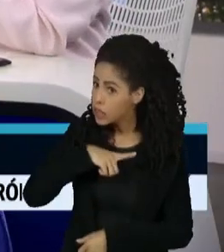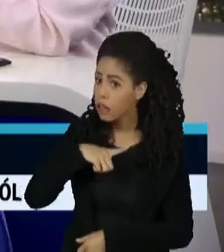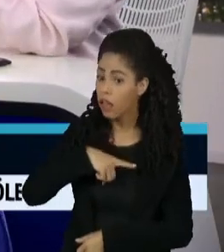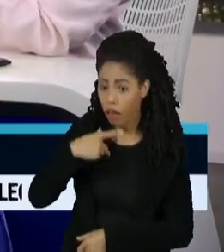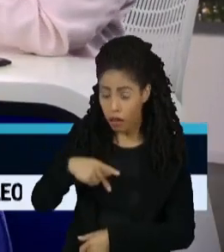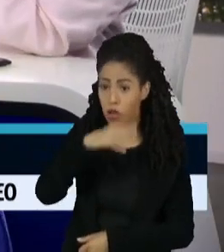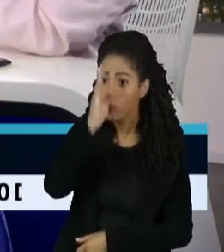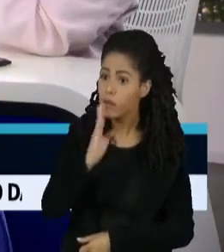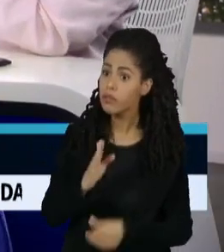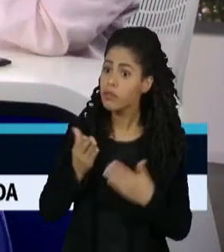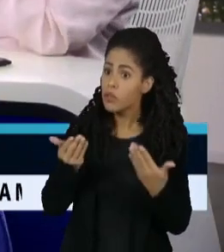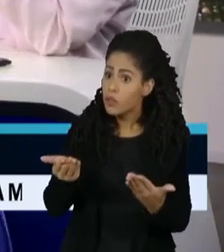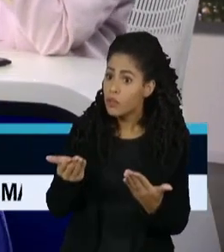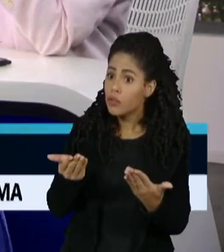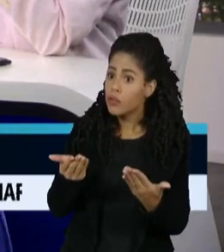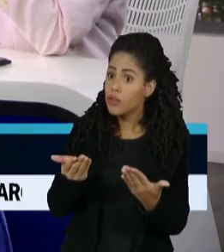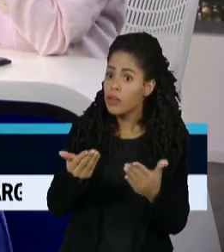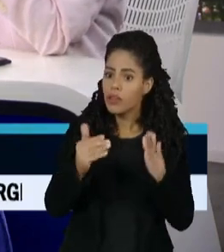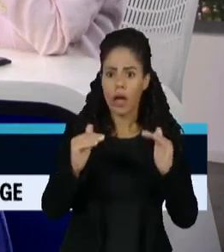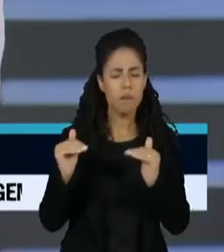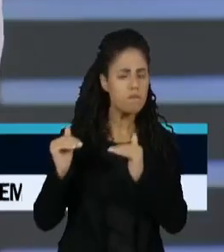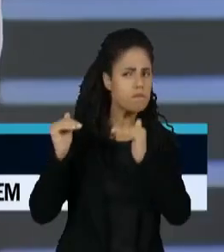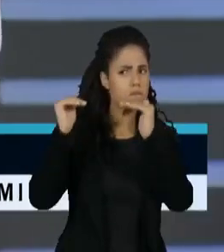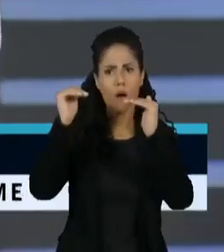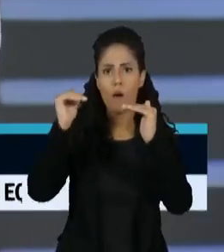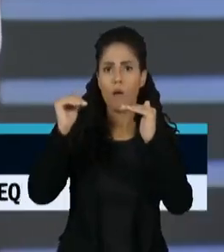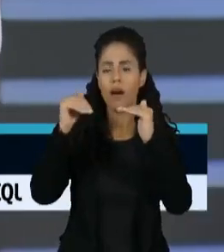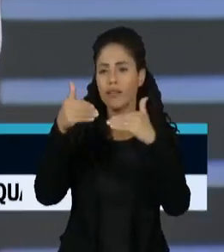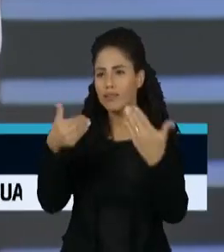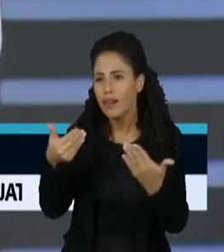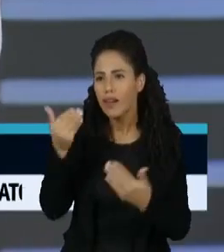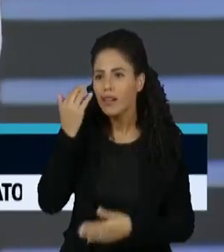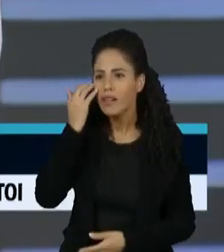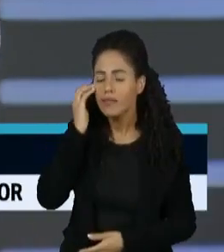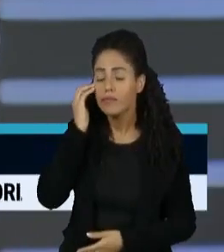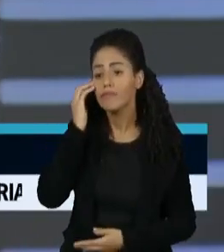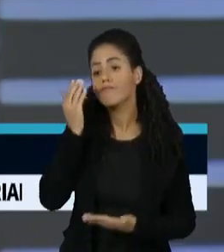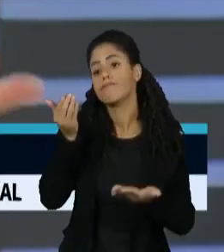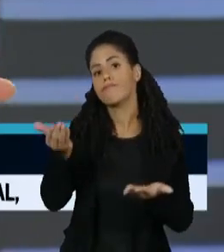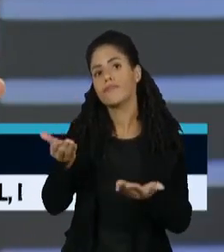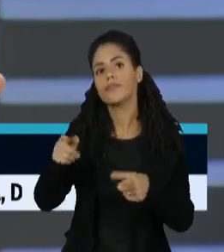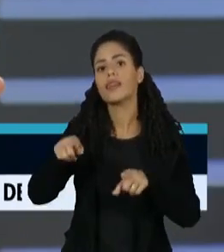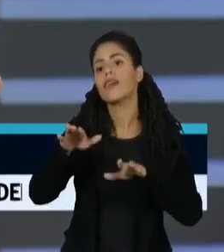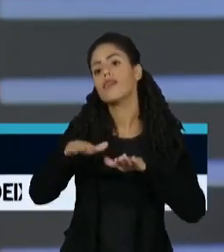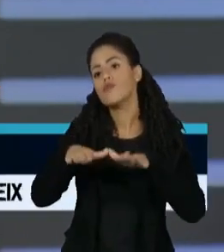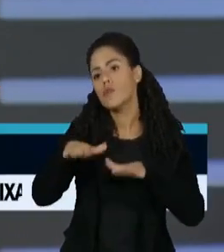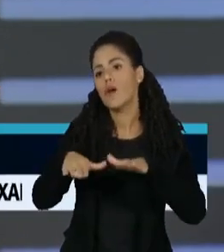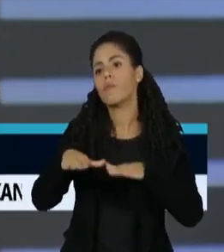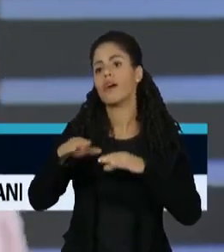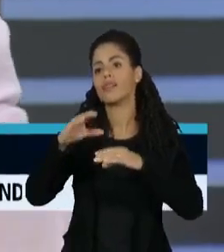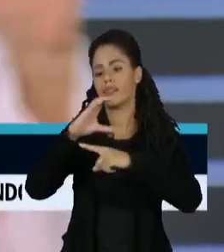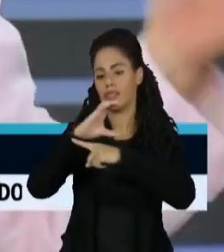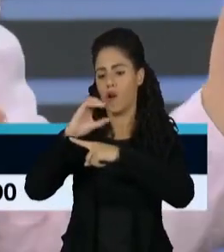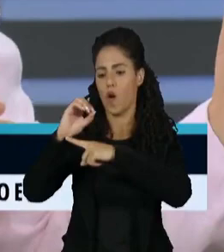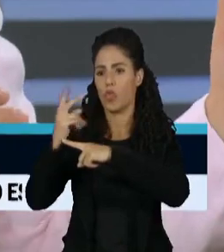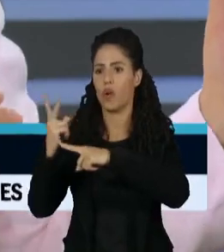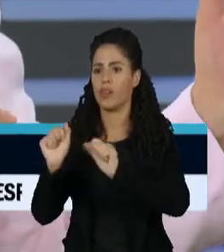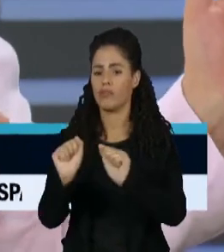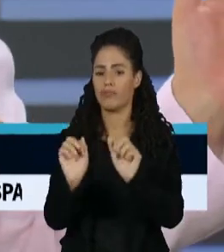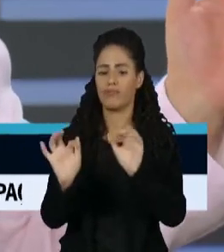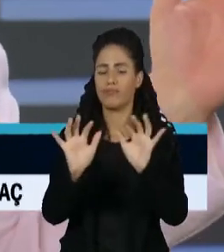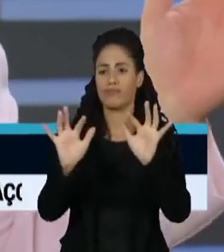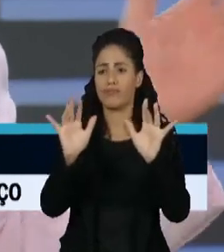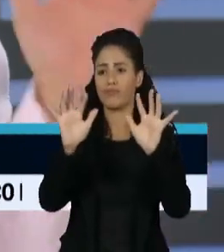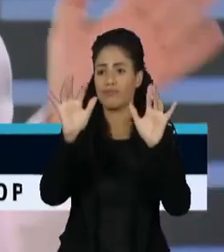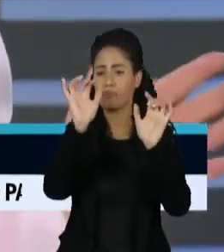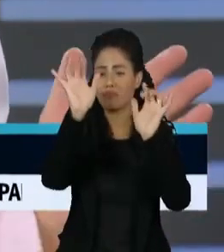mais. Mesmo assim, está no top 5 dos países que mais emitem carbono junto com todos aqueles